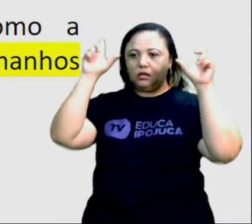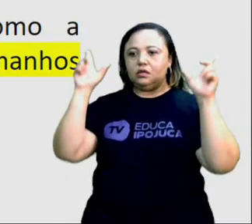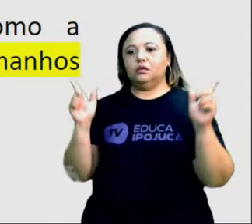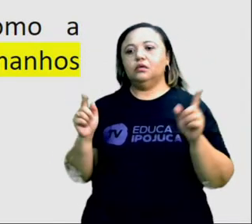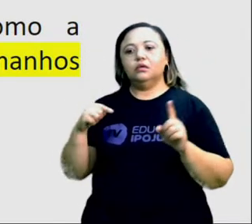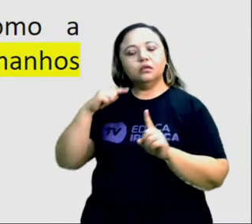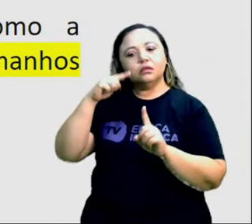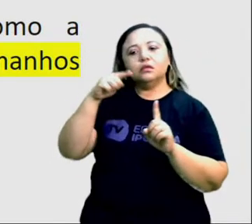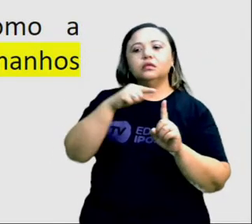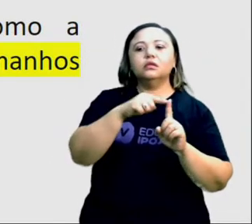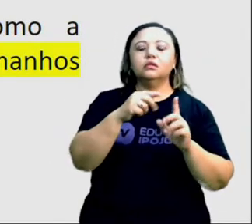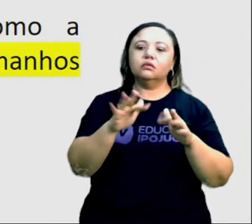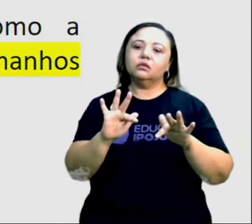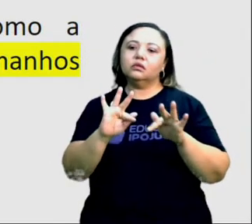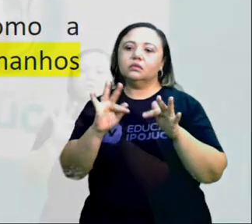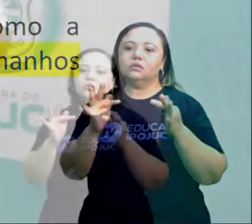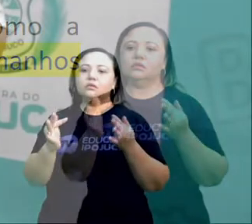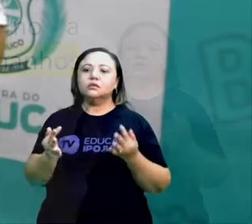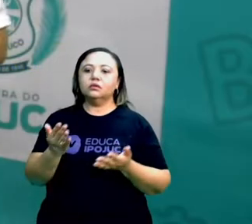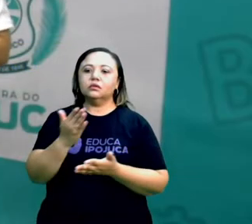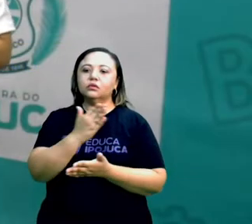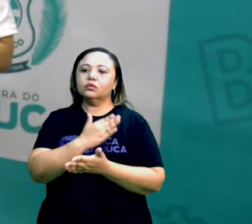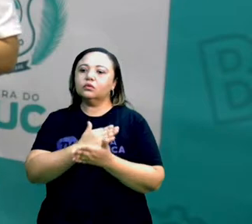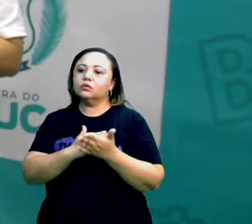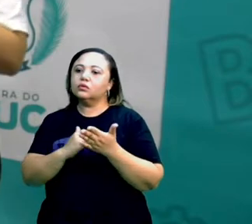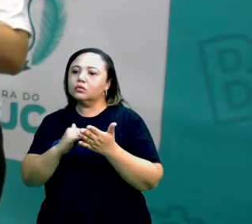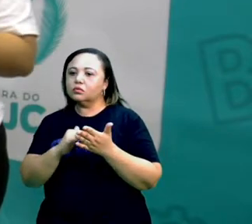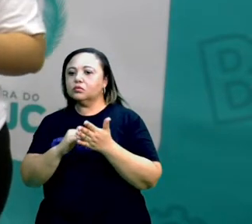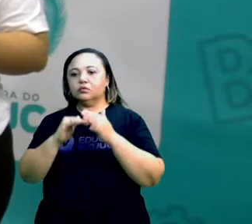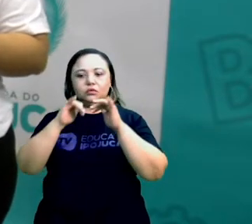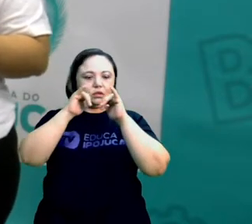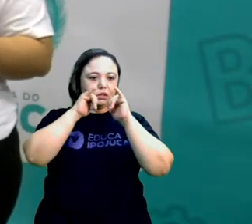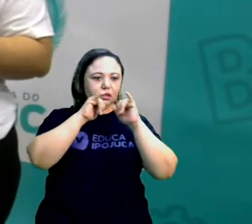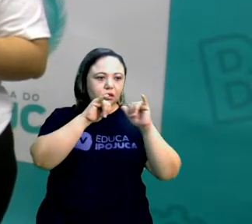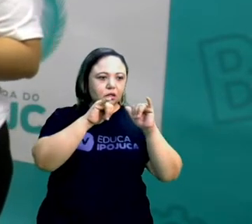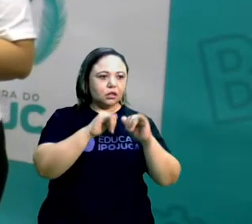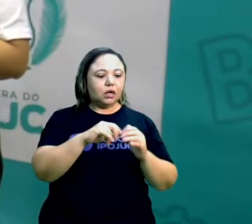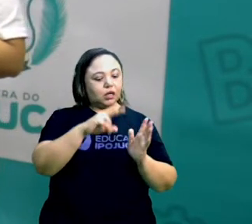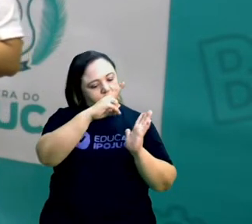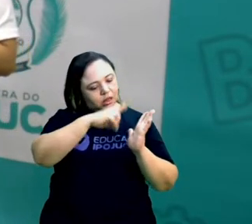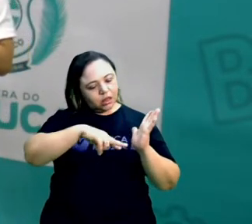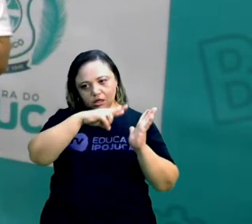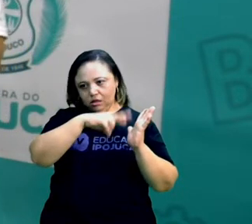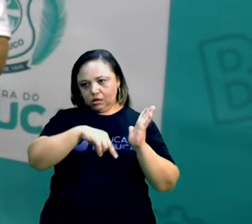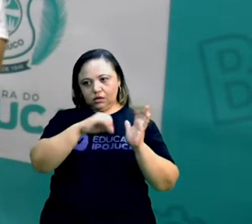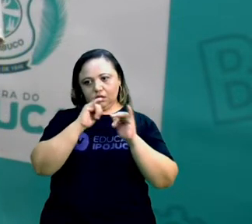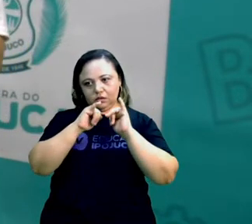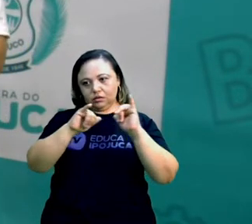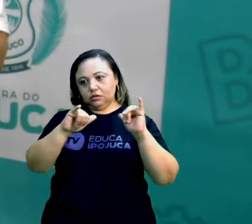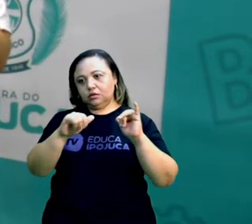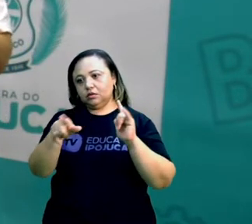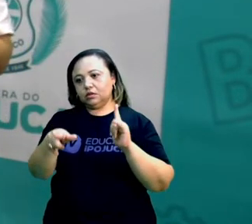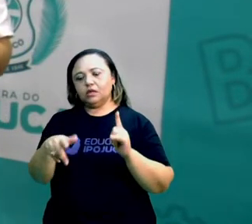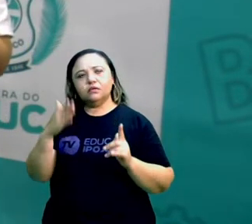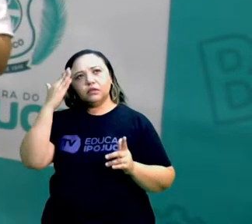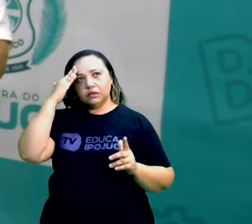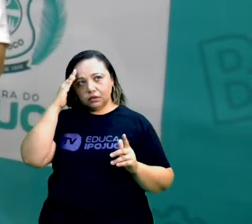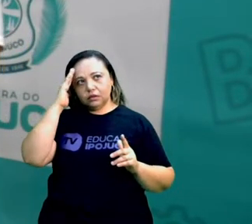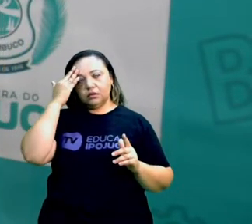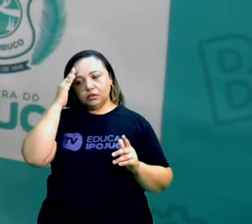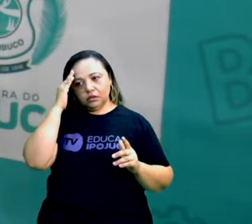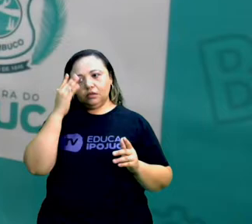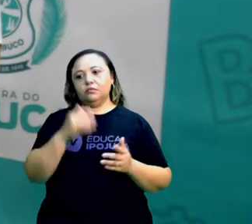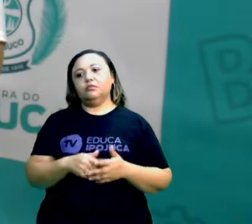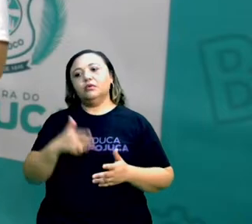e simples. Ou seja, todo mundo que lê essa notícia ela vai compreender perfeitamente, porque é uma linguagem bem simples de